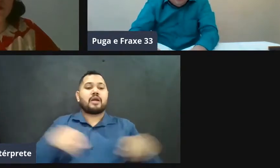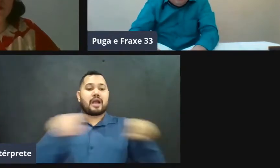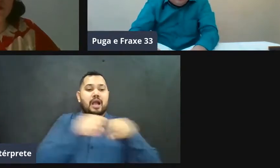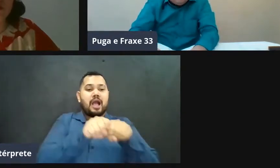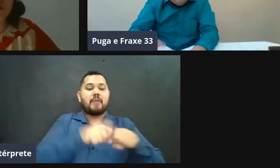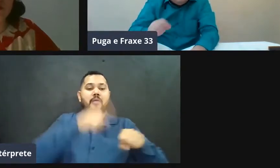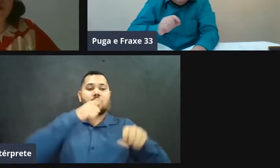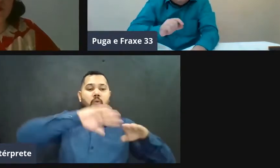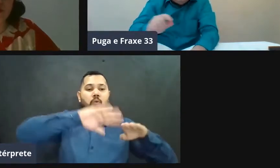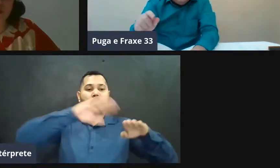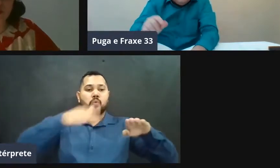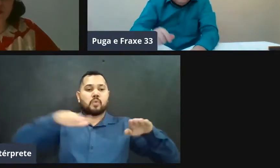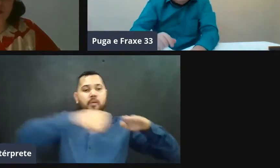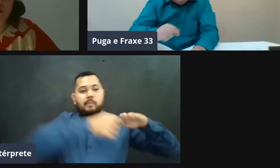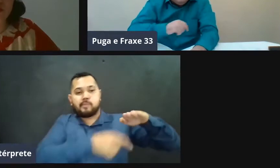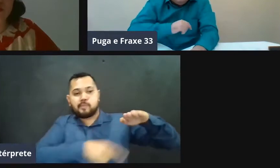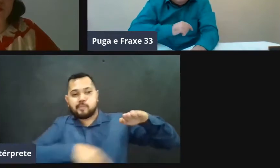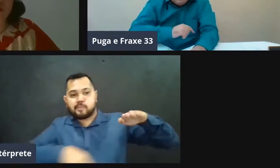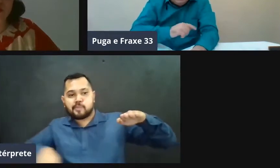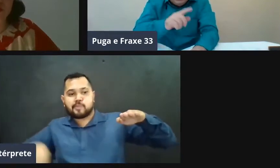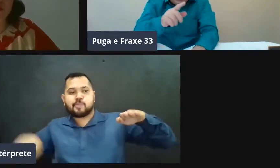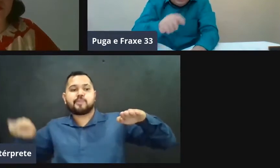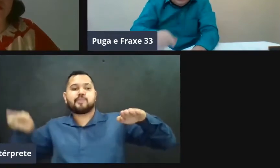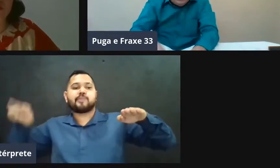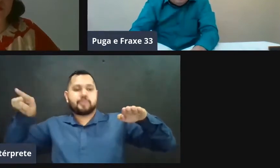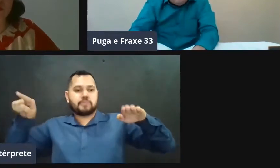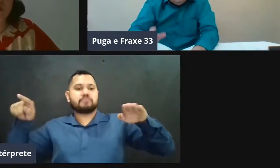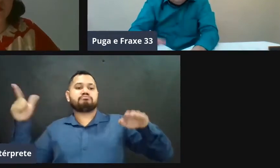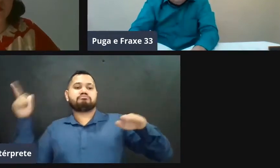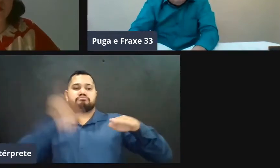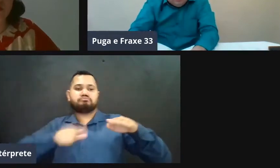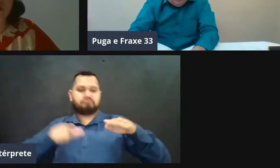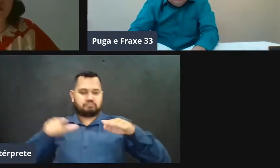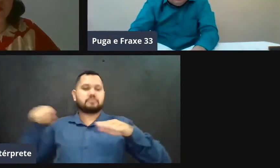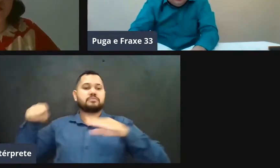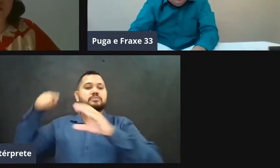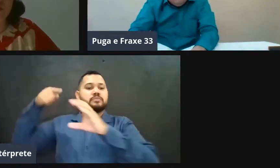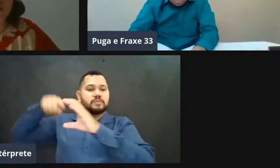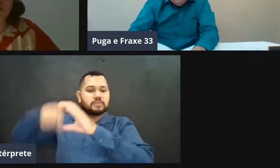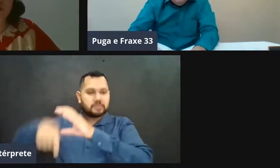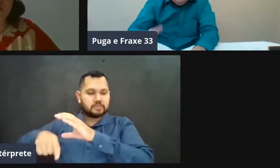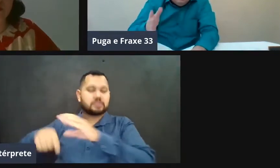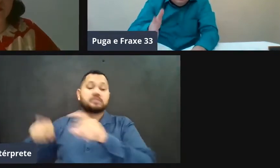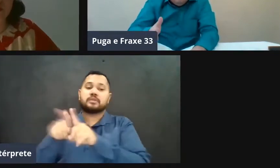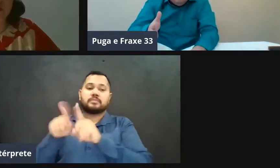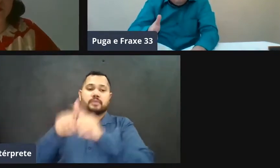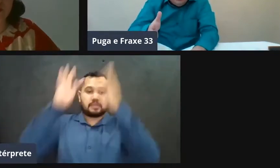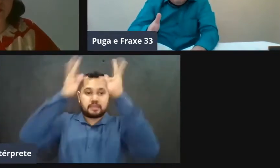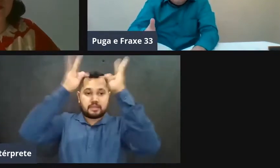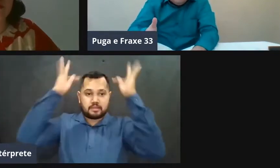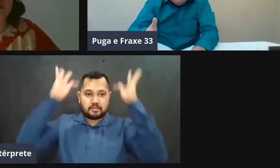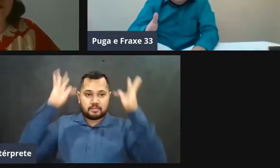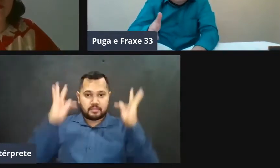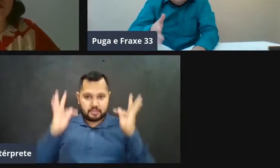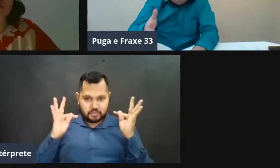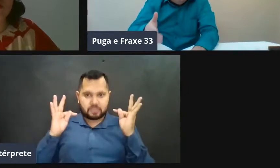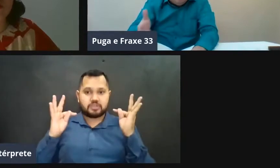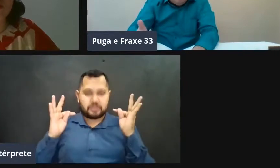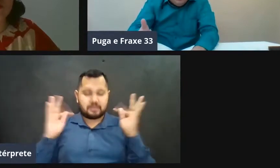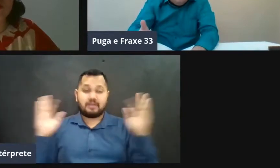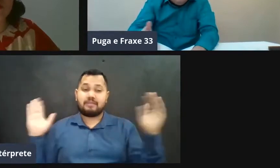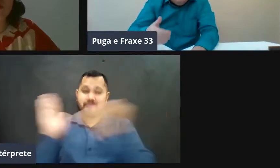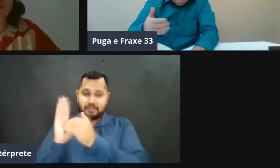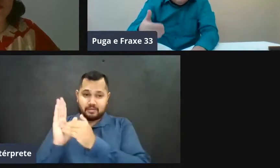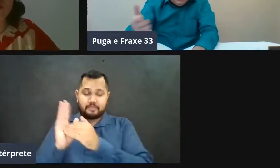de fibra ótica, o sinal de internet, como destino final Tabatinga. E em Coari teve